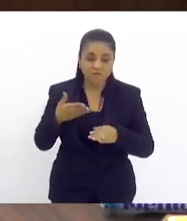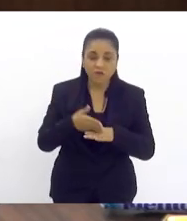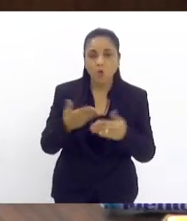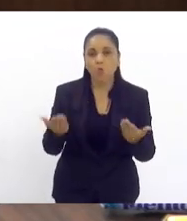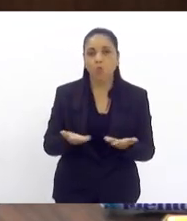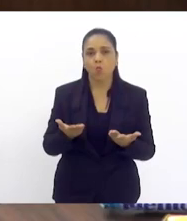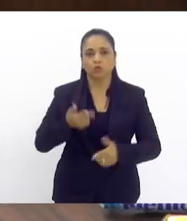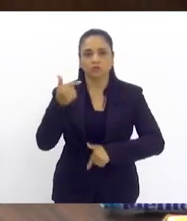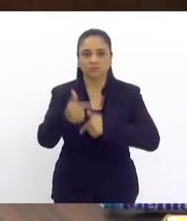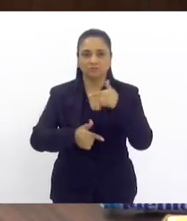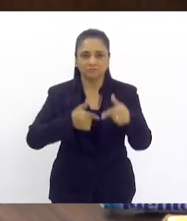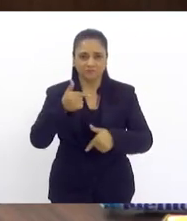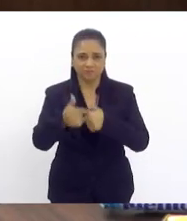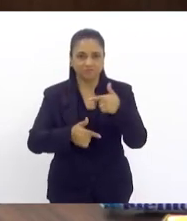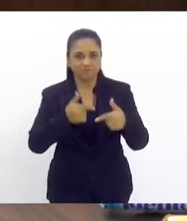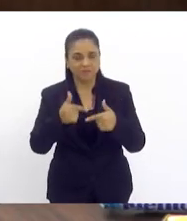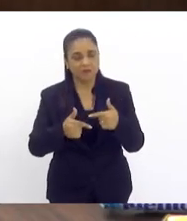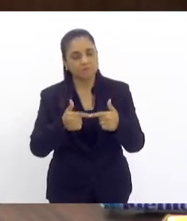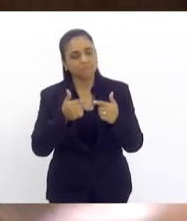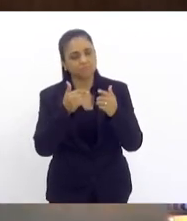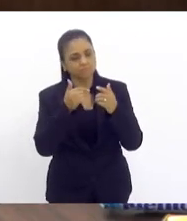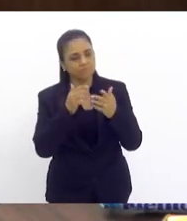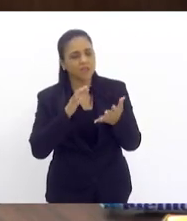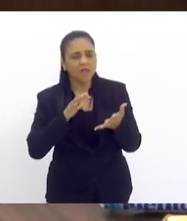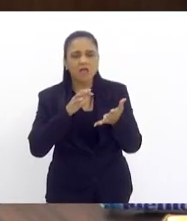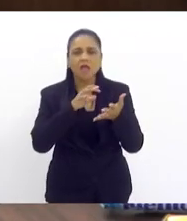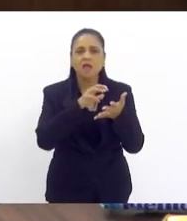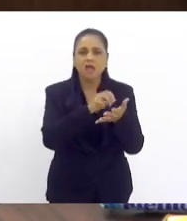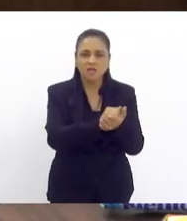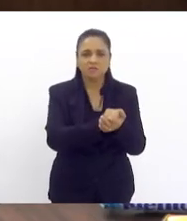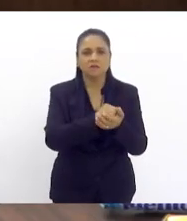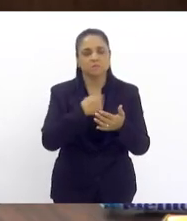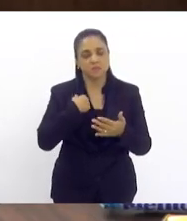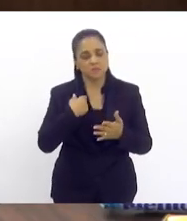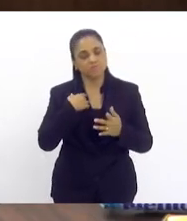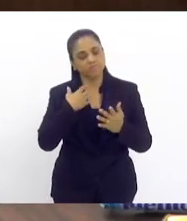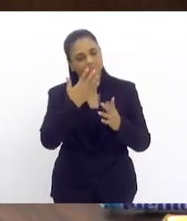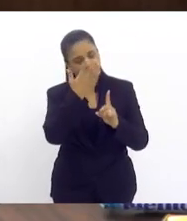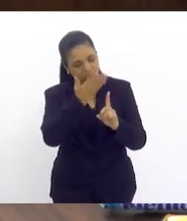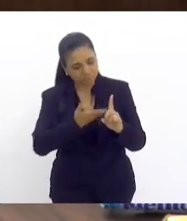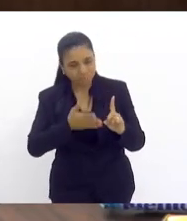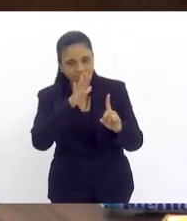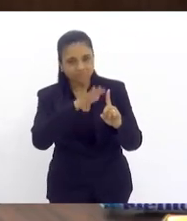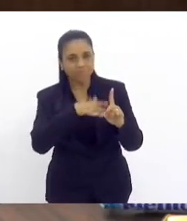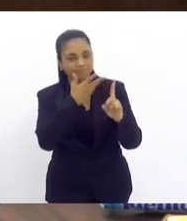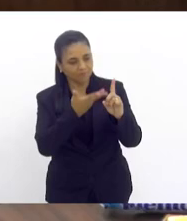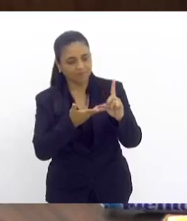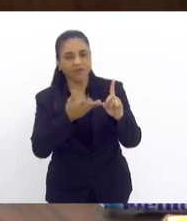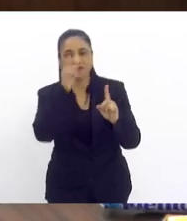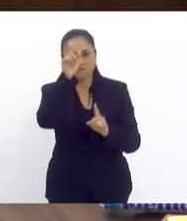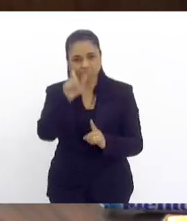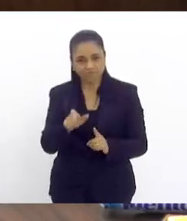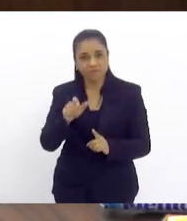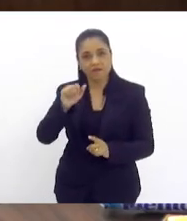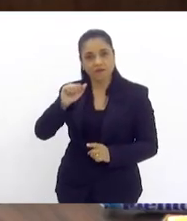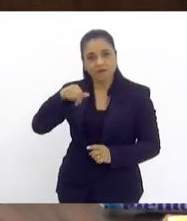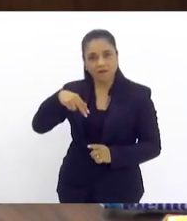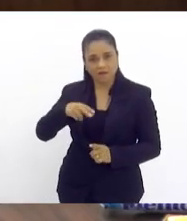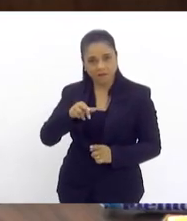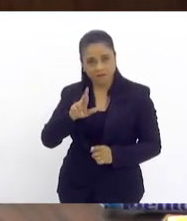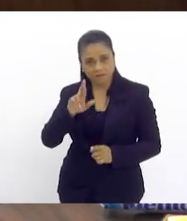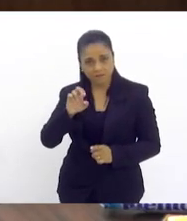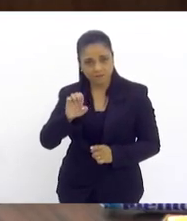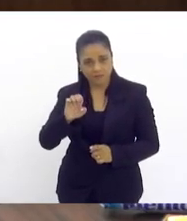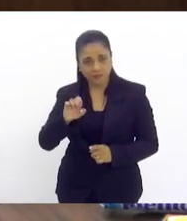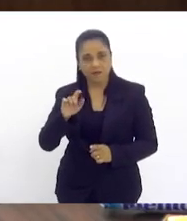nesta casa. Então, gostaria de registrar a minha moção e todas as honras a essa pessoa que tem buscado mudar